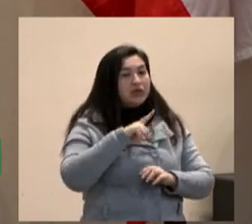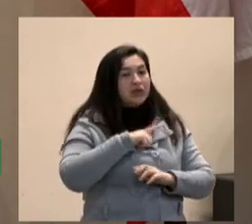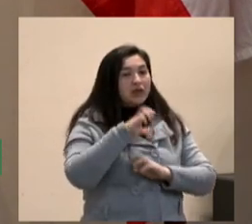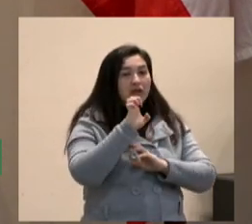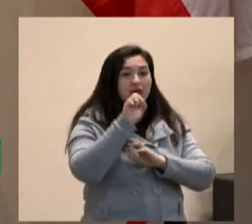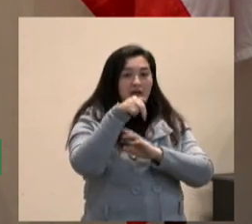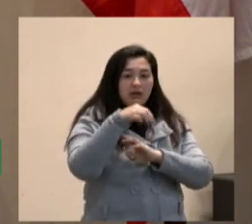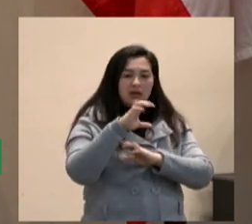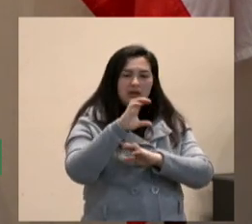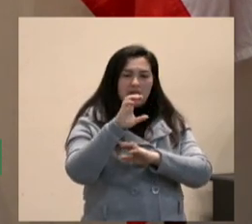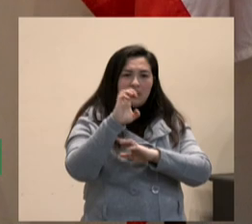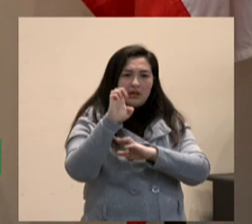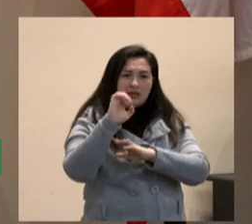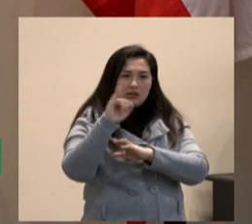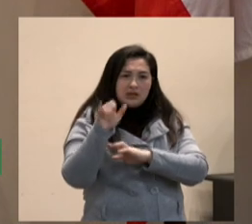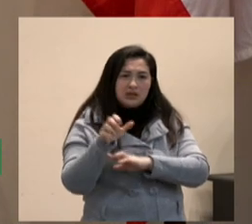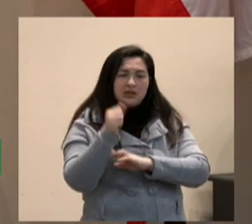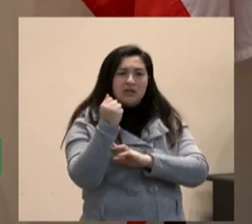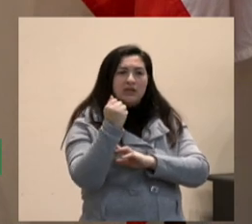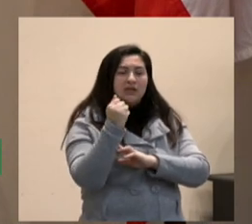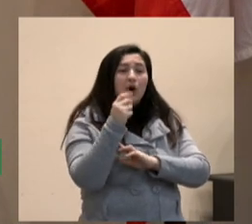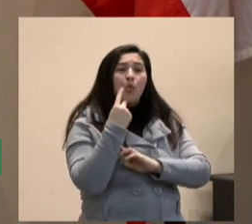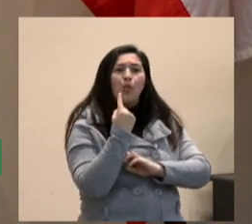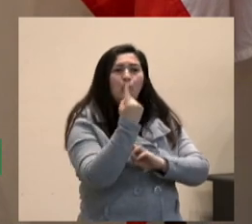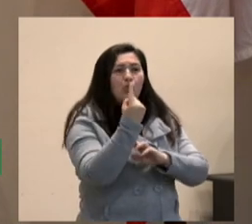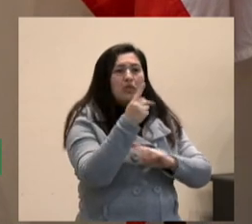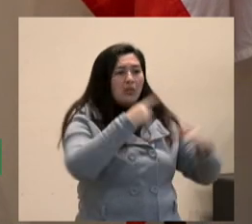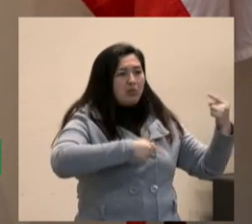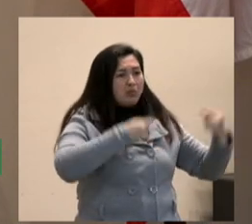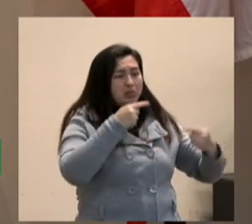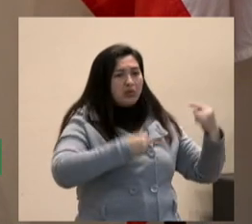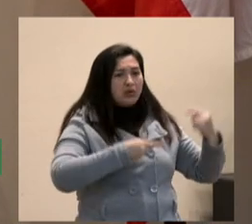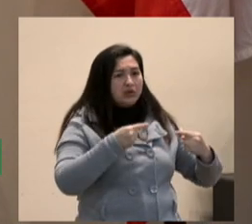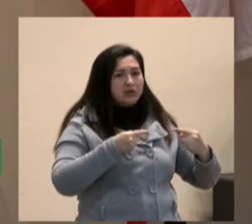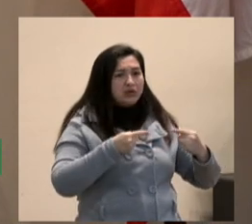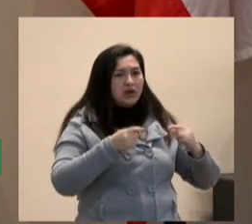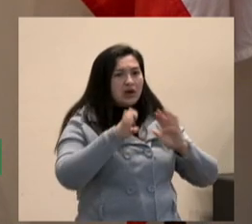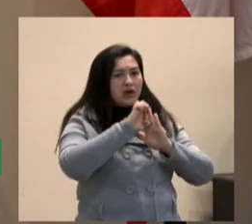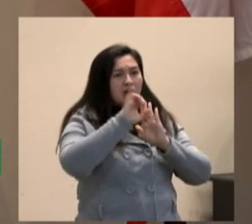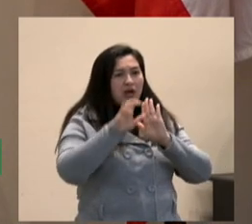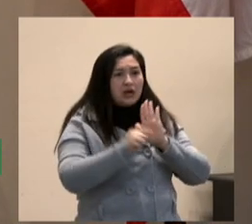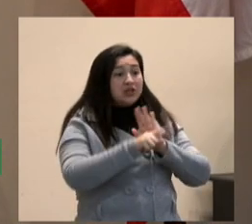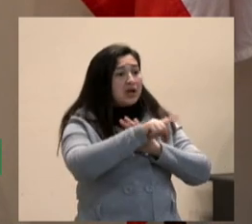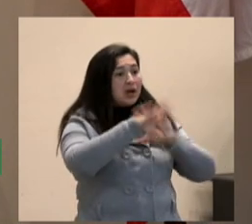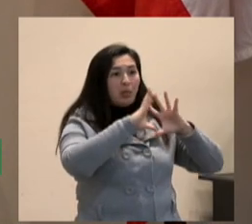Foi a única coisa que foi feita. A EJA desapareceu do MEC.